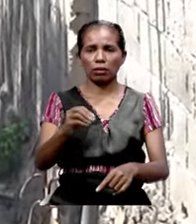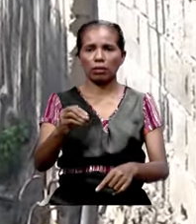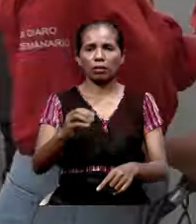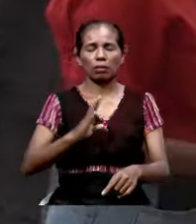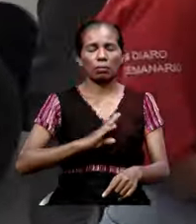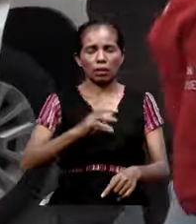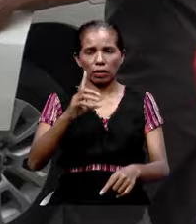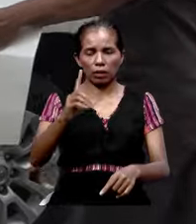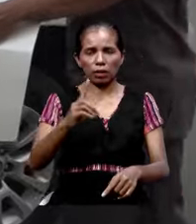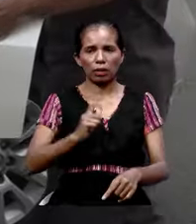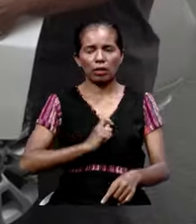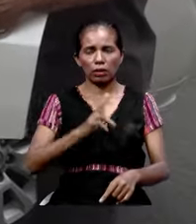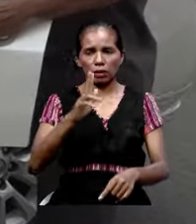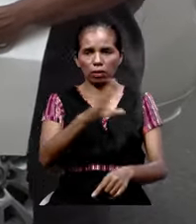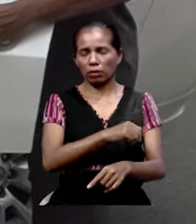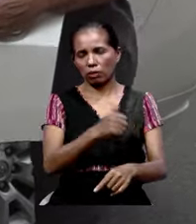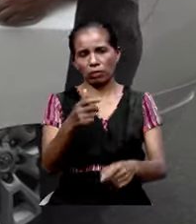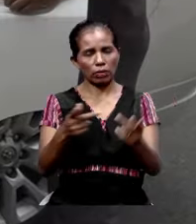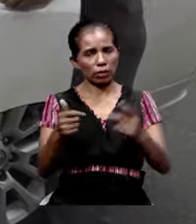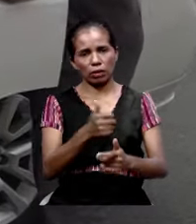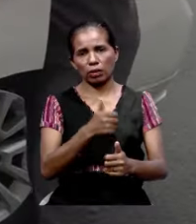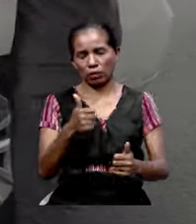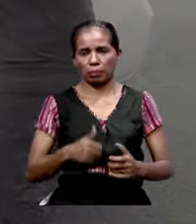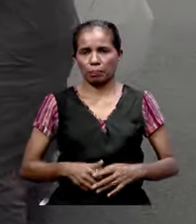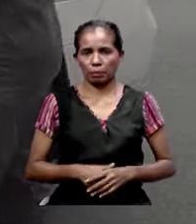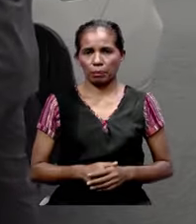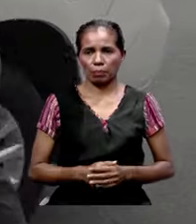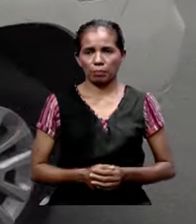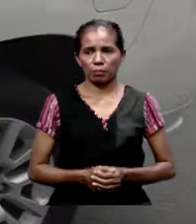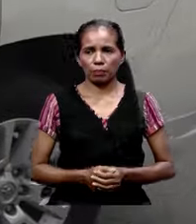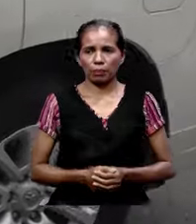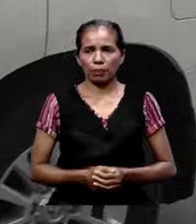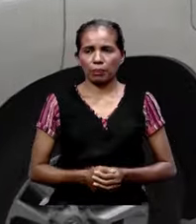Bairupite, Hudilaran, no Seluktan. Equipa cobertura GMN.